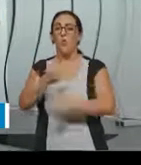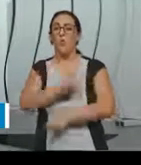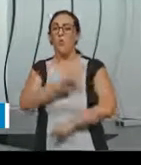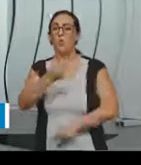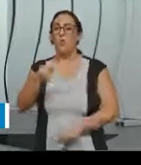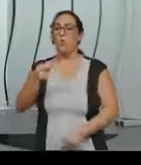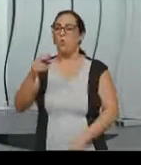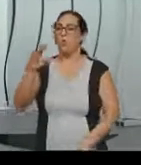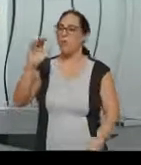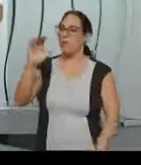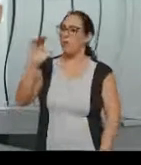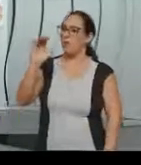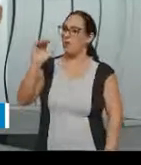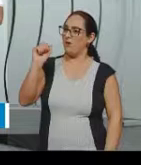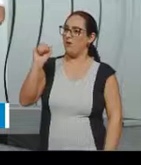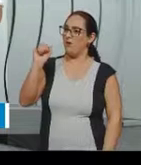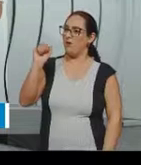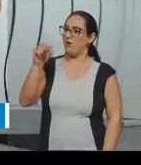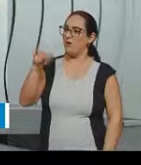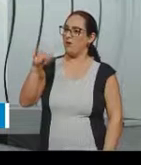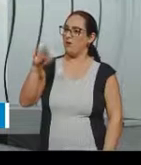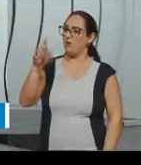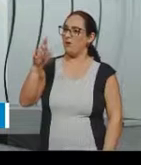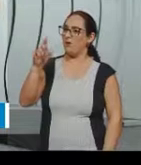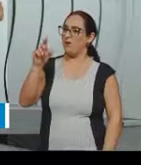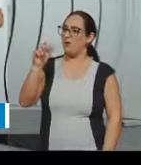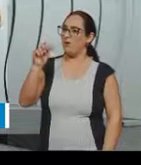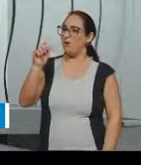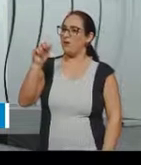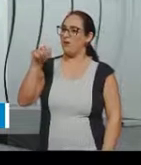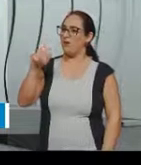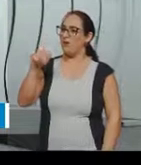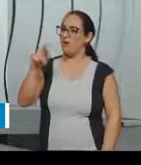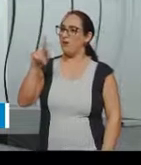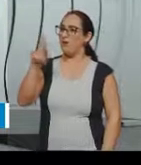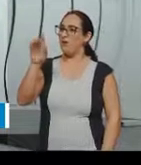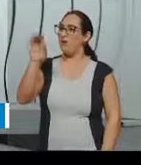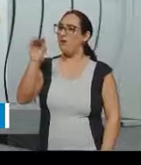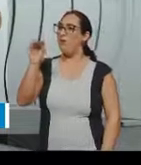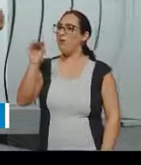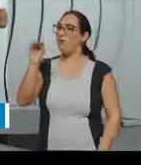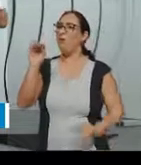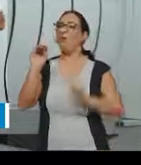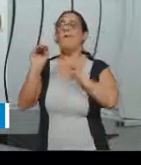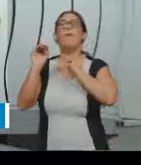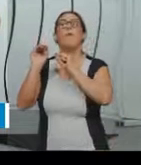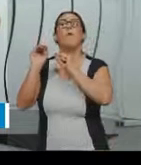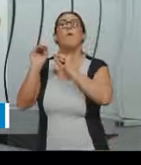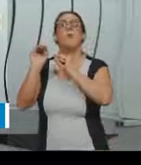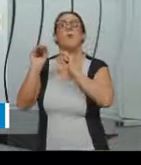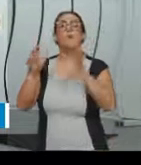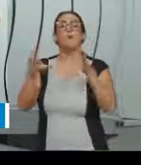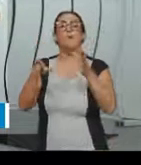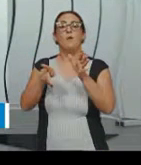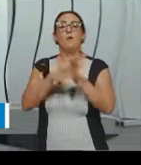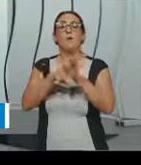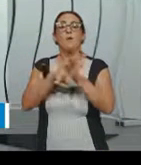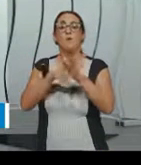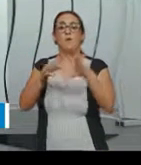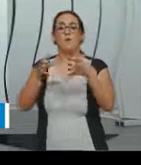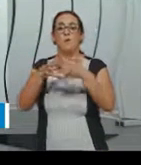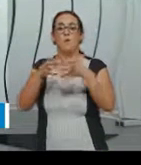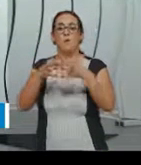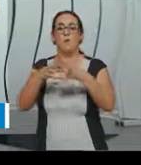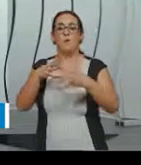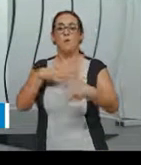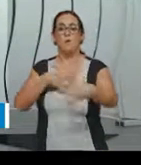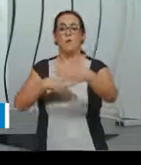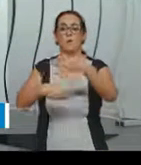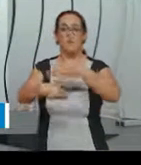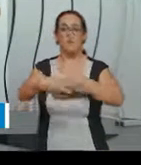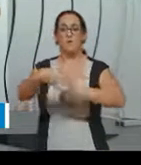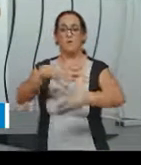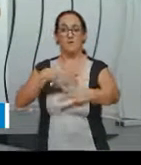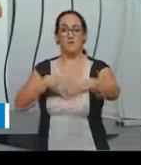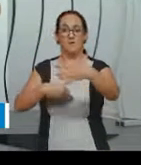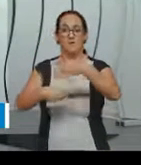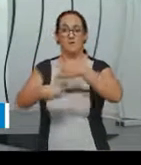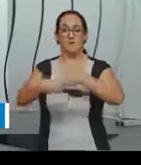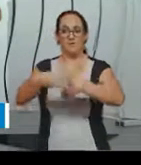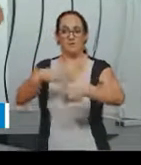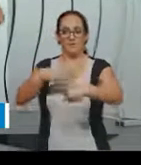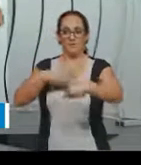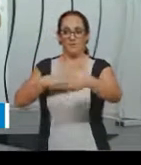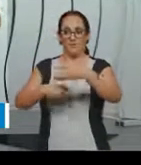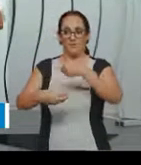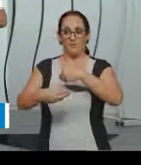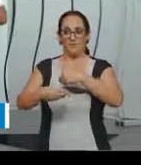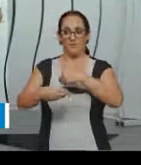são descendentes dessas pessoas que vieram na década de 1950 para aquela região, né?